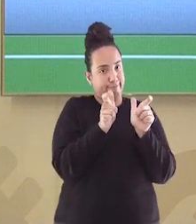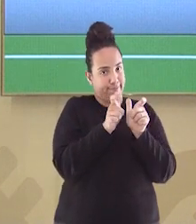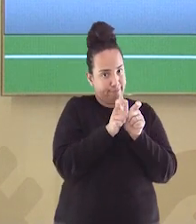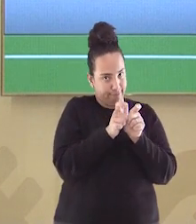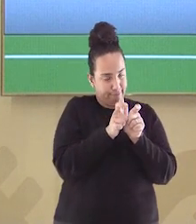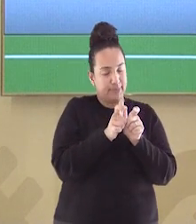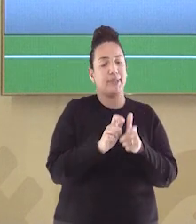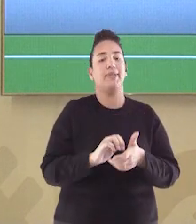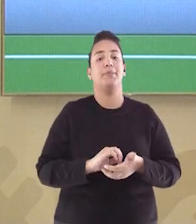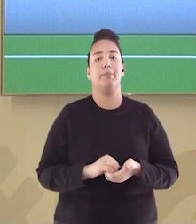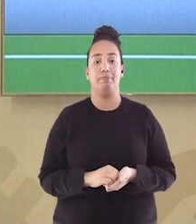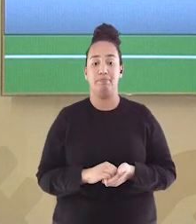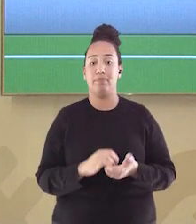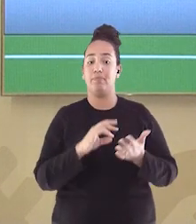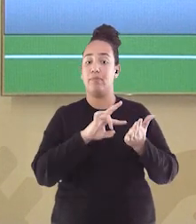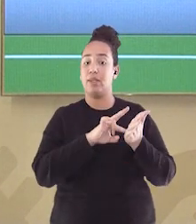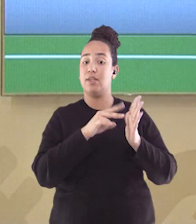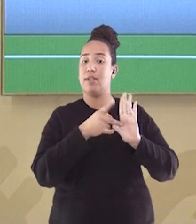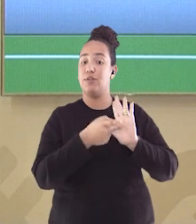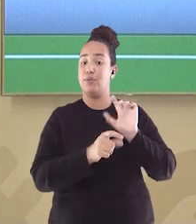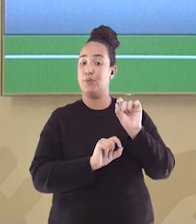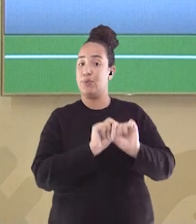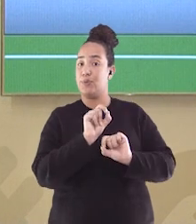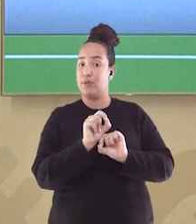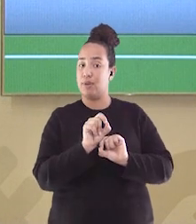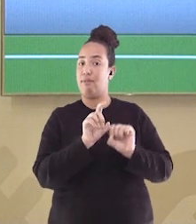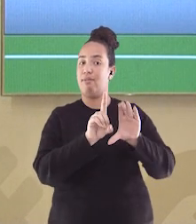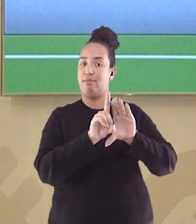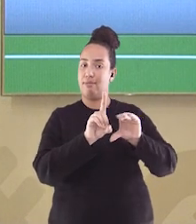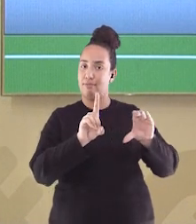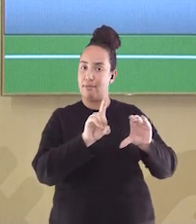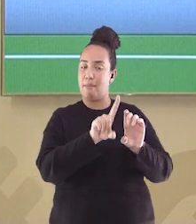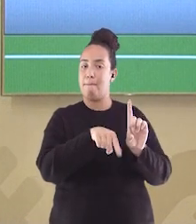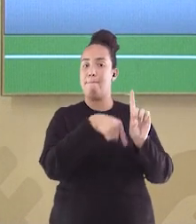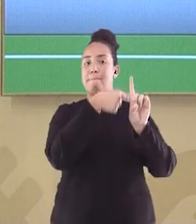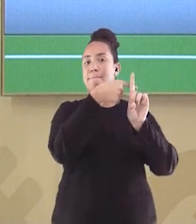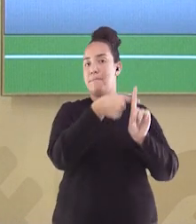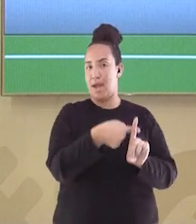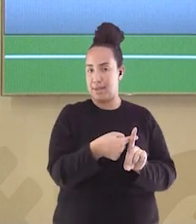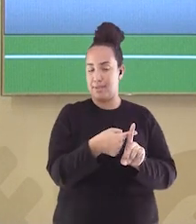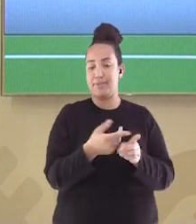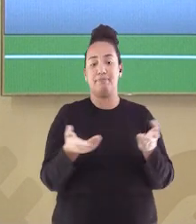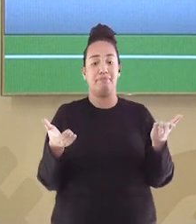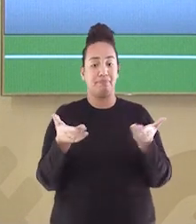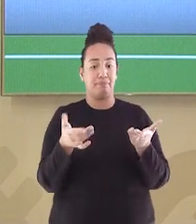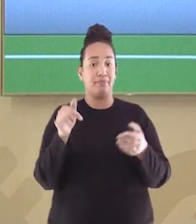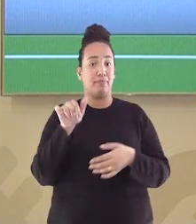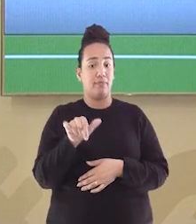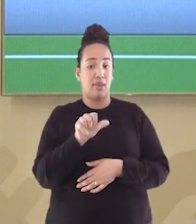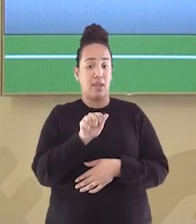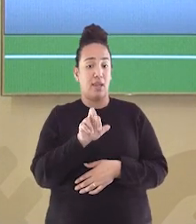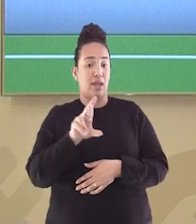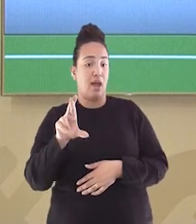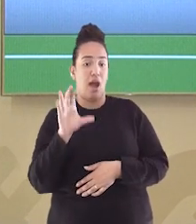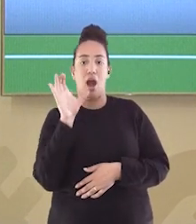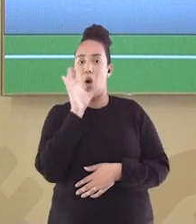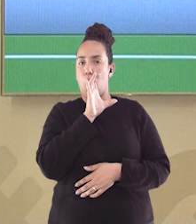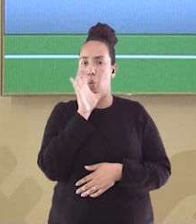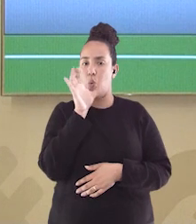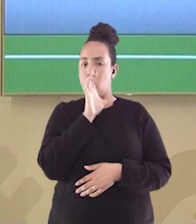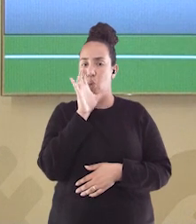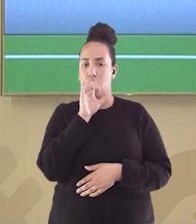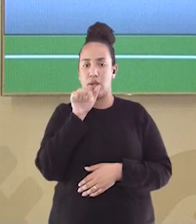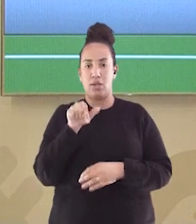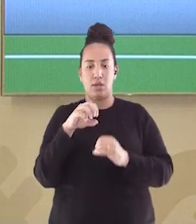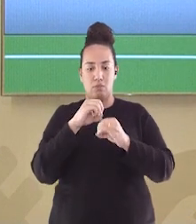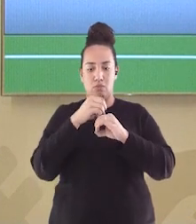menor. Em consequência disso, a densidade é maior. Já o ar quente, aqui em vermelho,